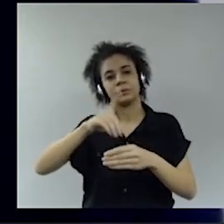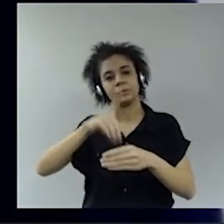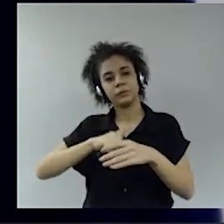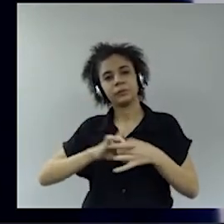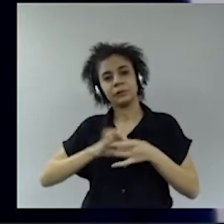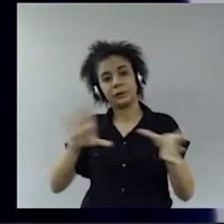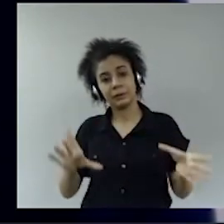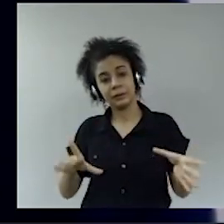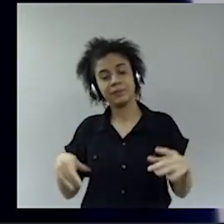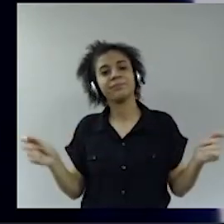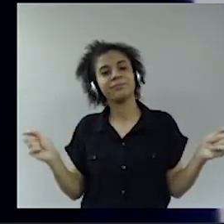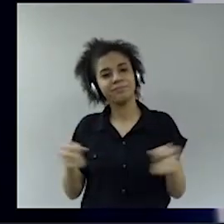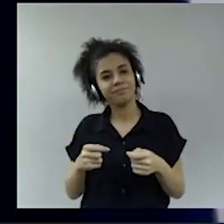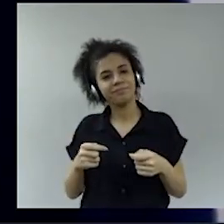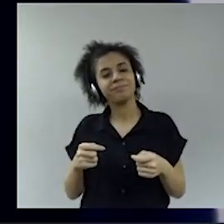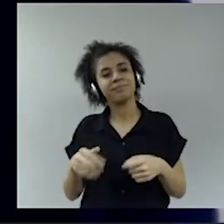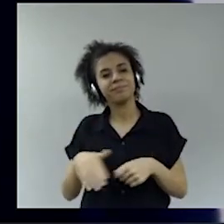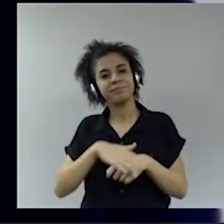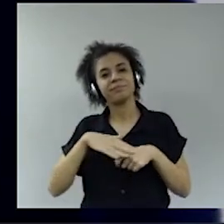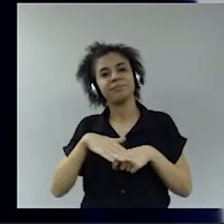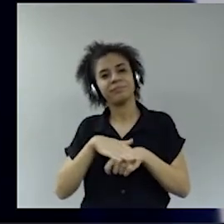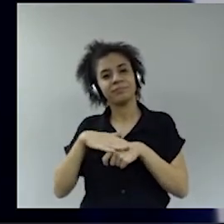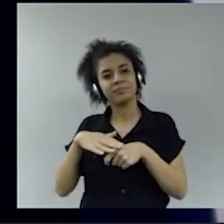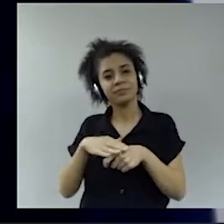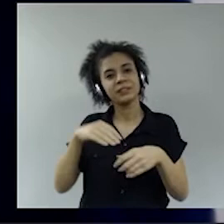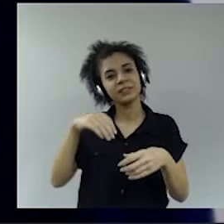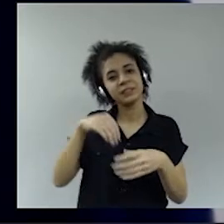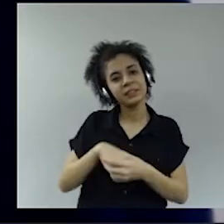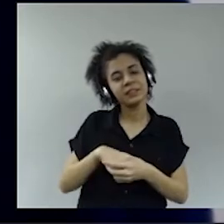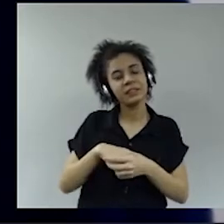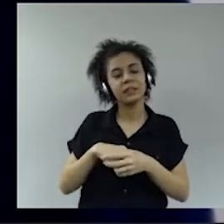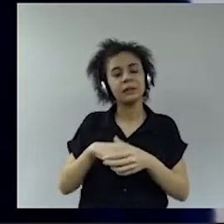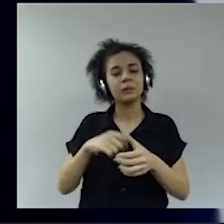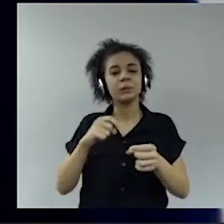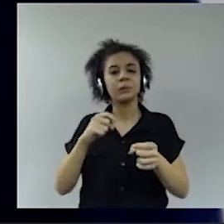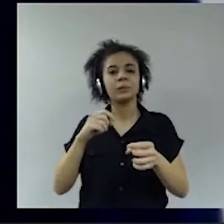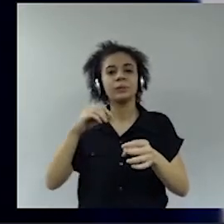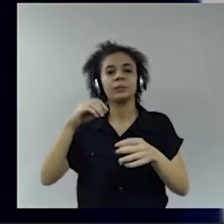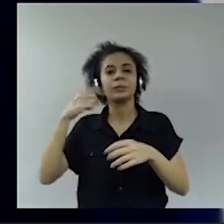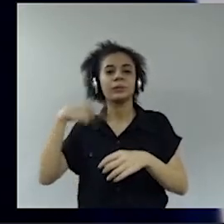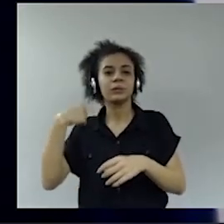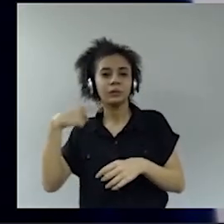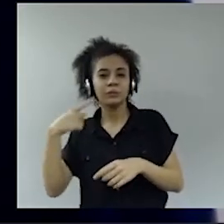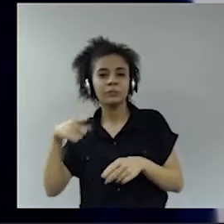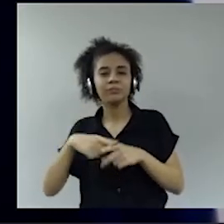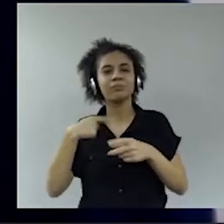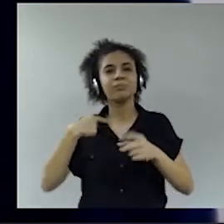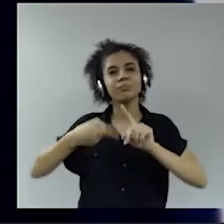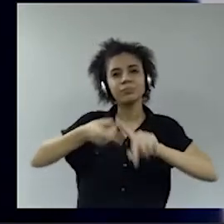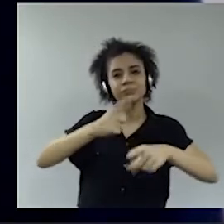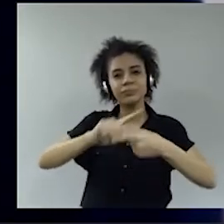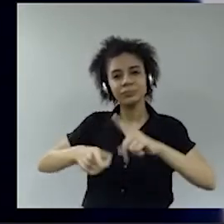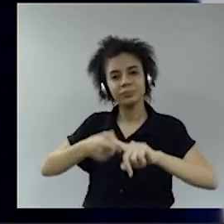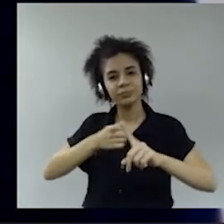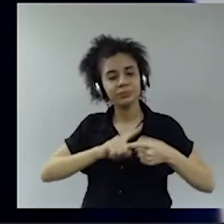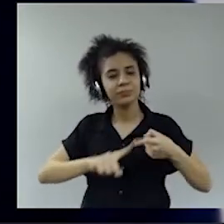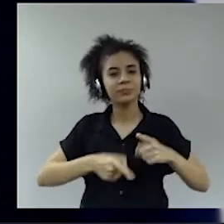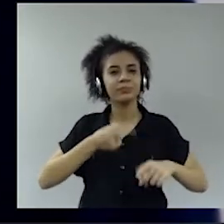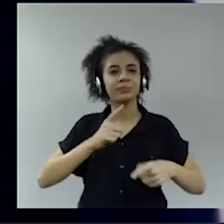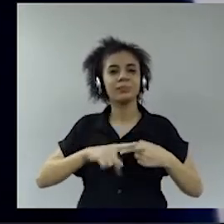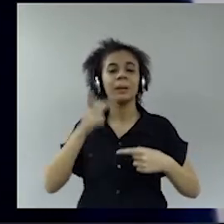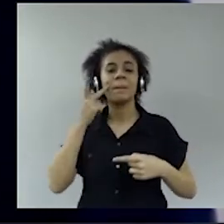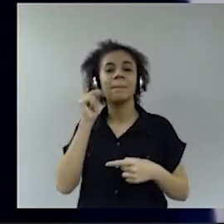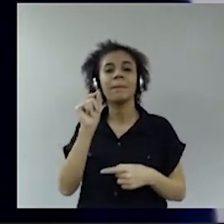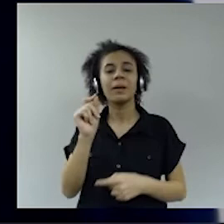de conversar com os advogados brasileiros e trocar ideias,